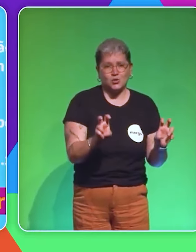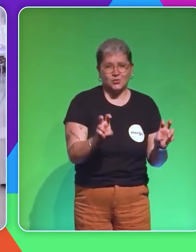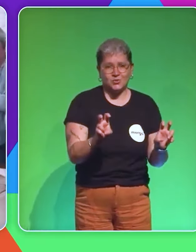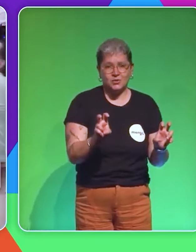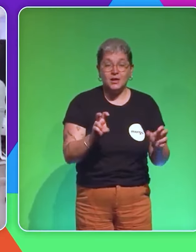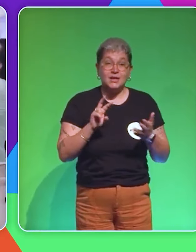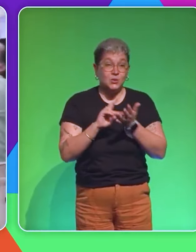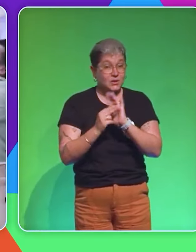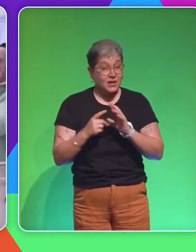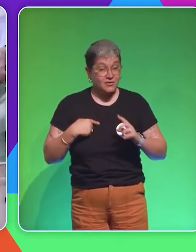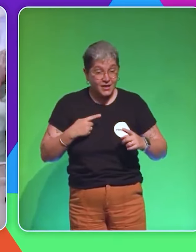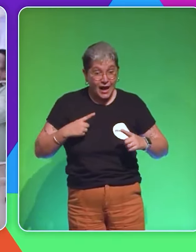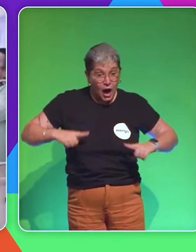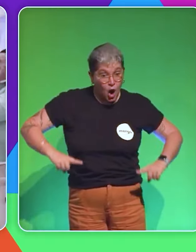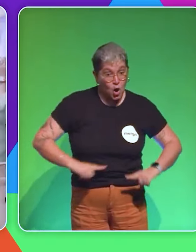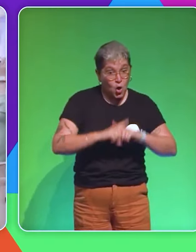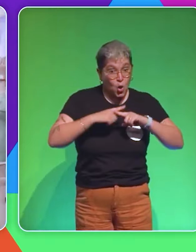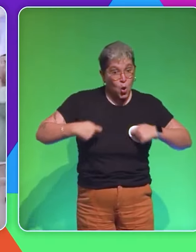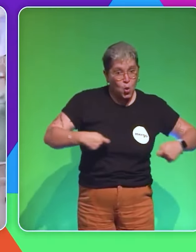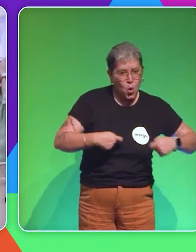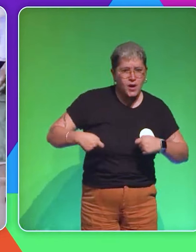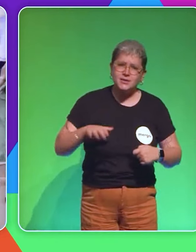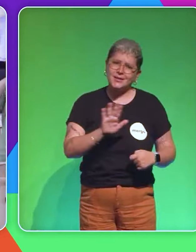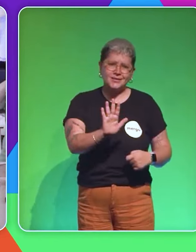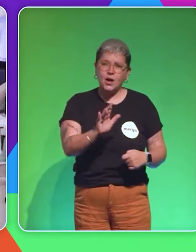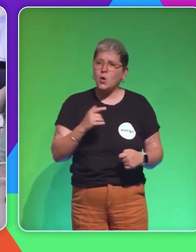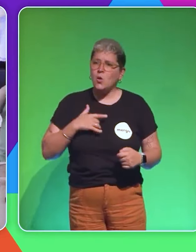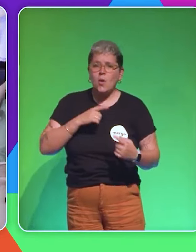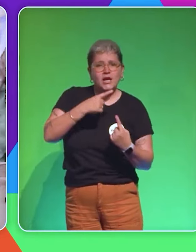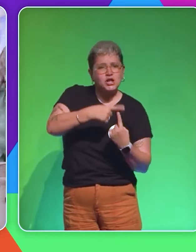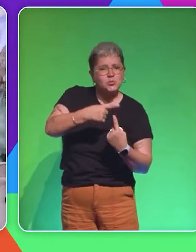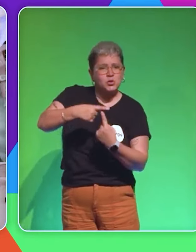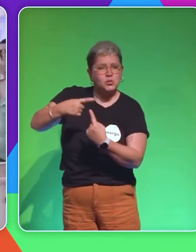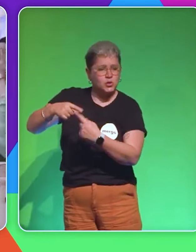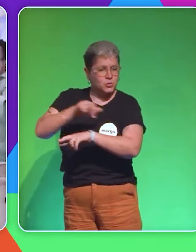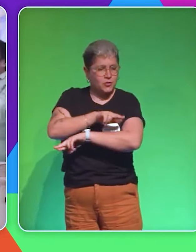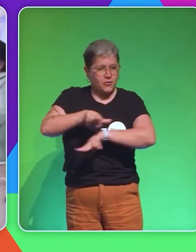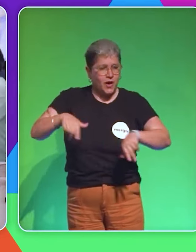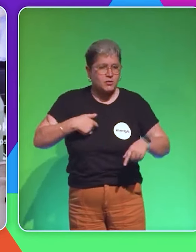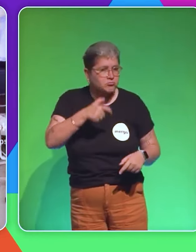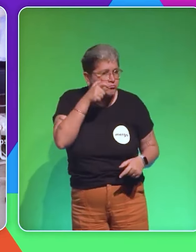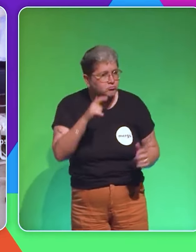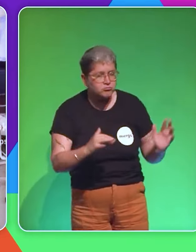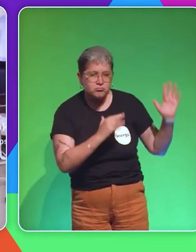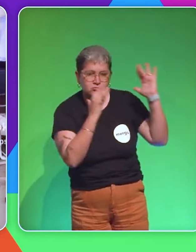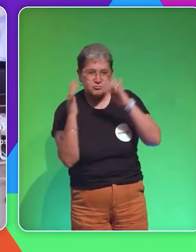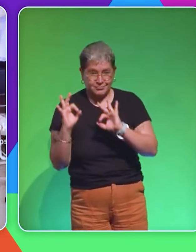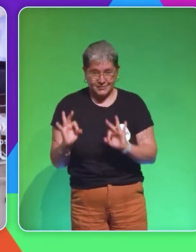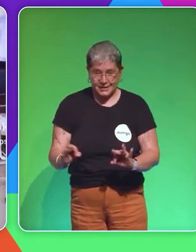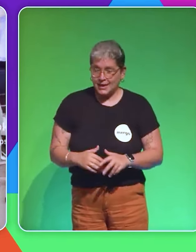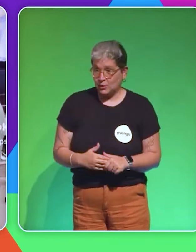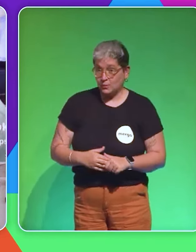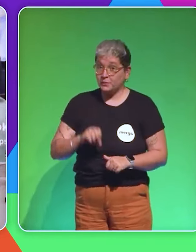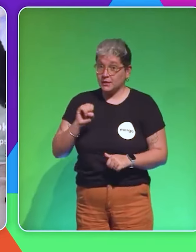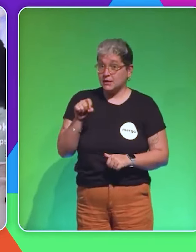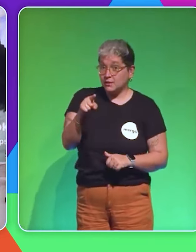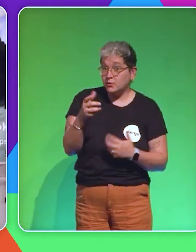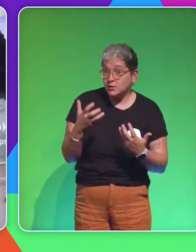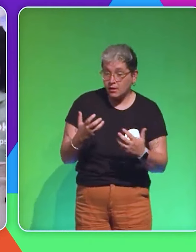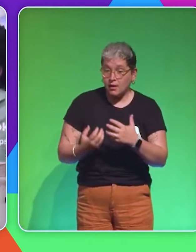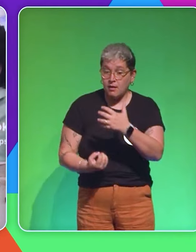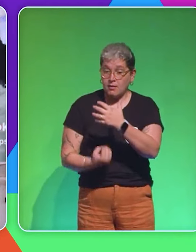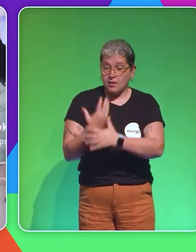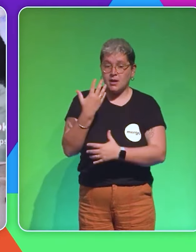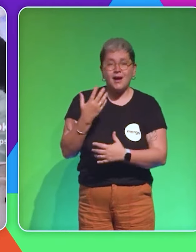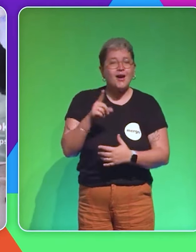concorrência tem audiência compartilhada né então se você quer criar conteúdo não perde tempo com olhando pros